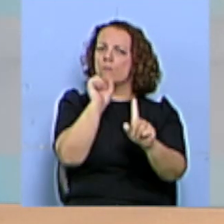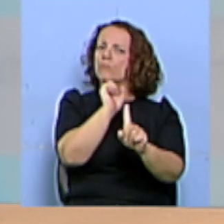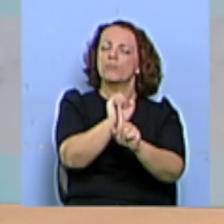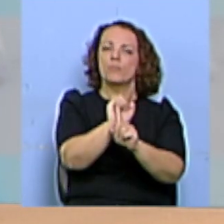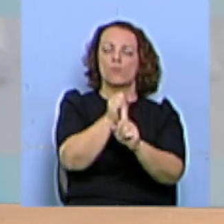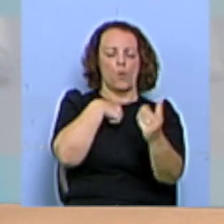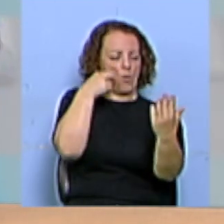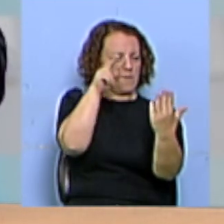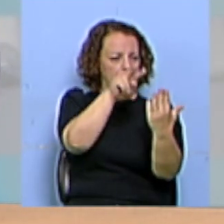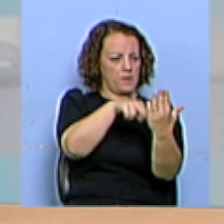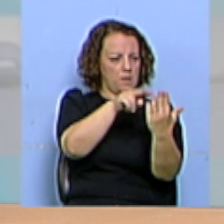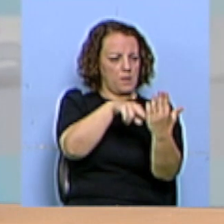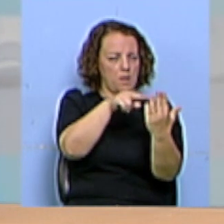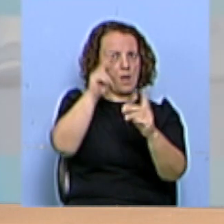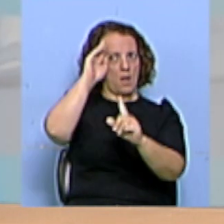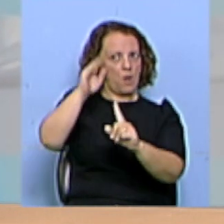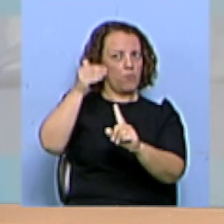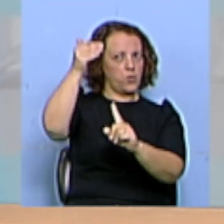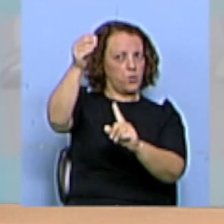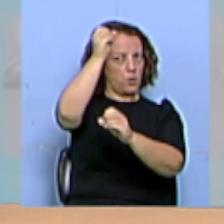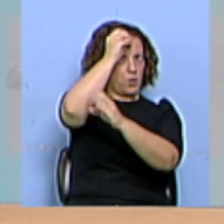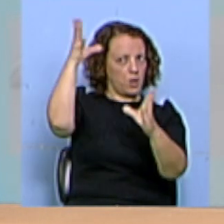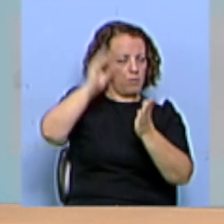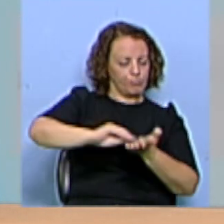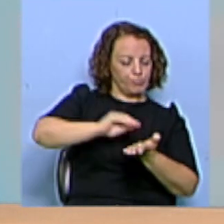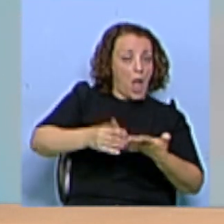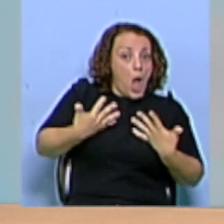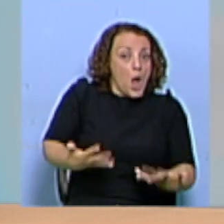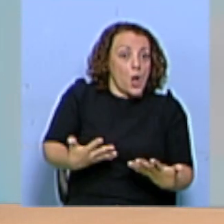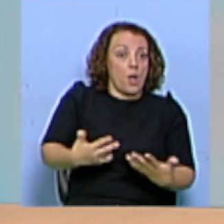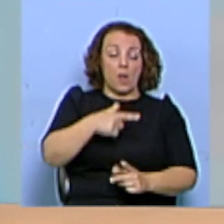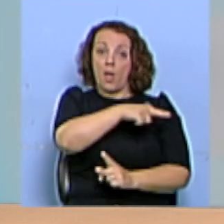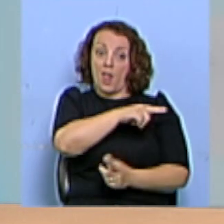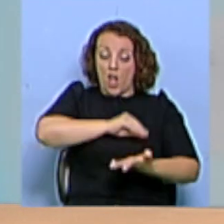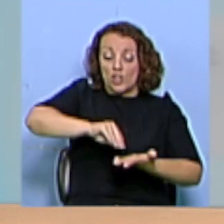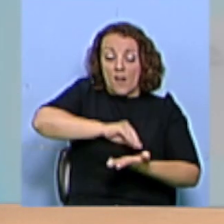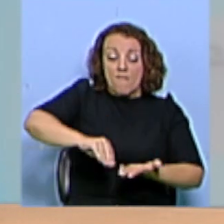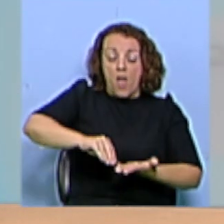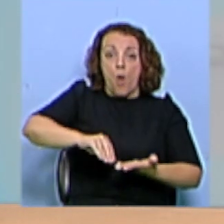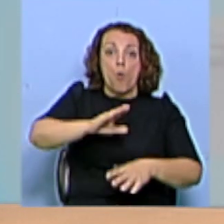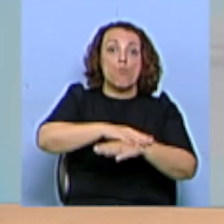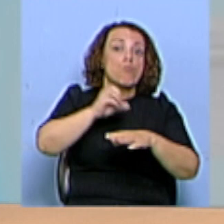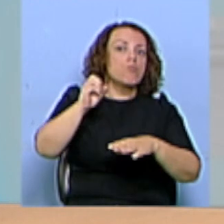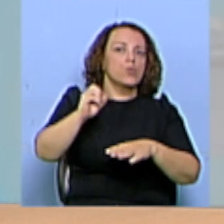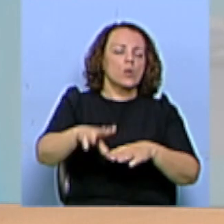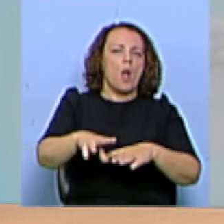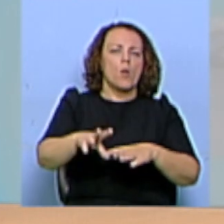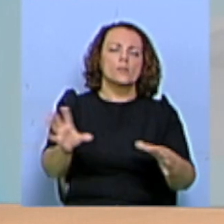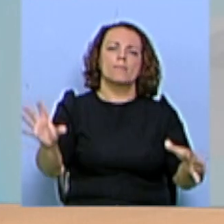que vai acontecer no futuro, começar a escrever agora. Ele está a escrever este texto a partir da cena da instituição da